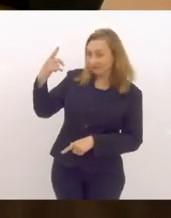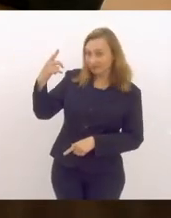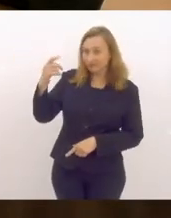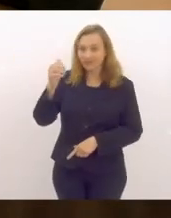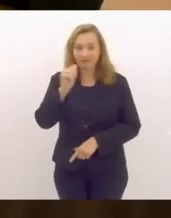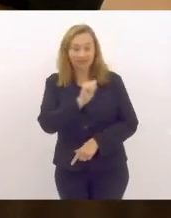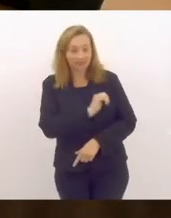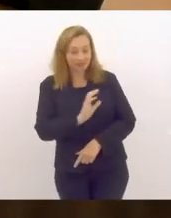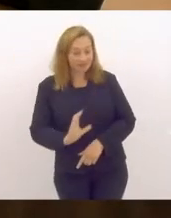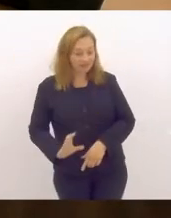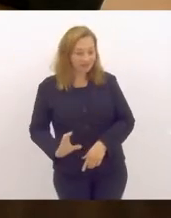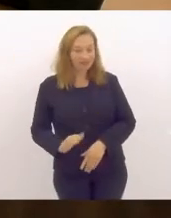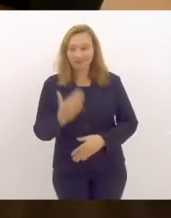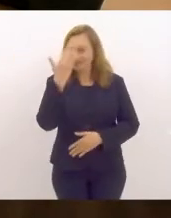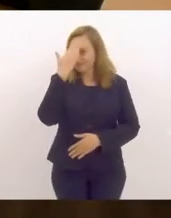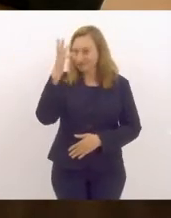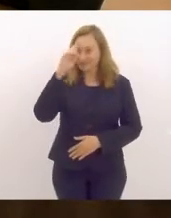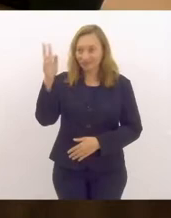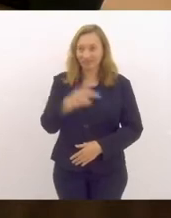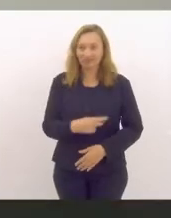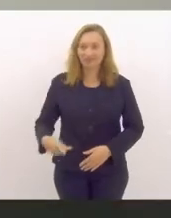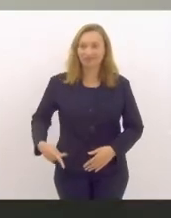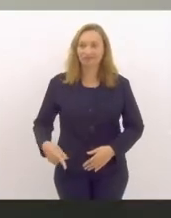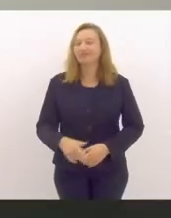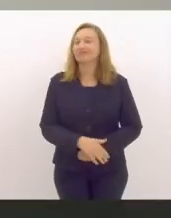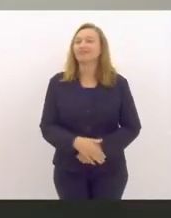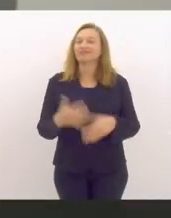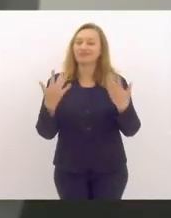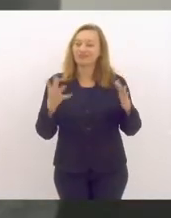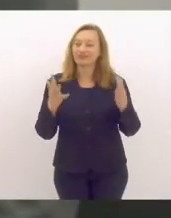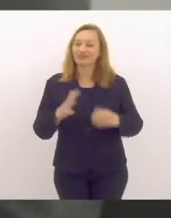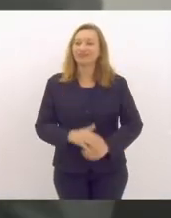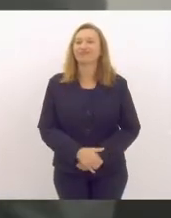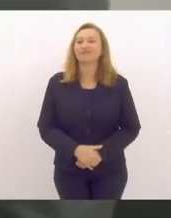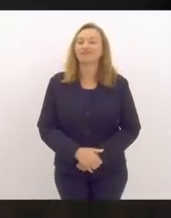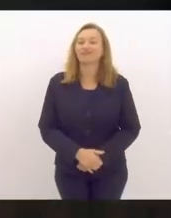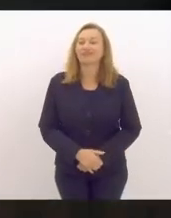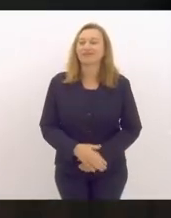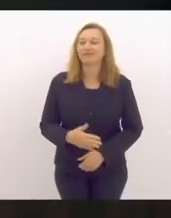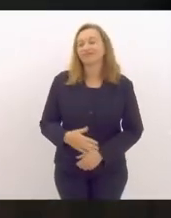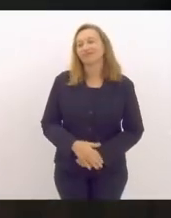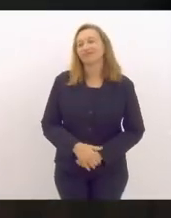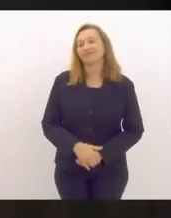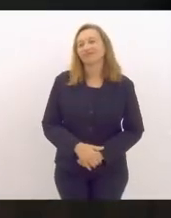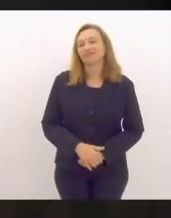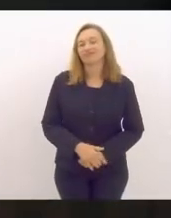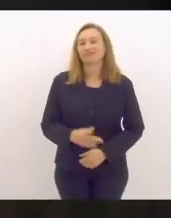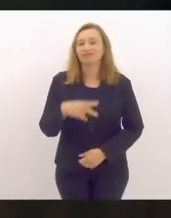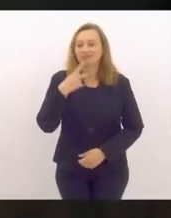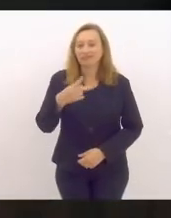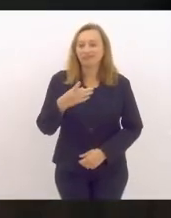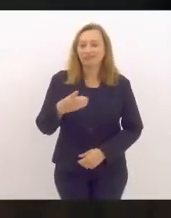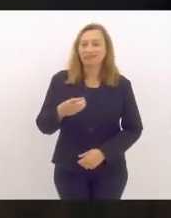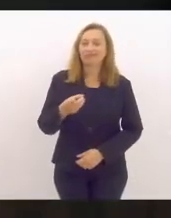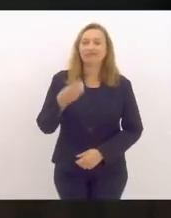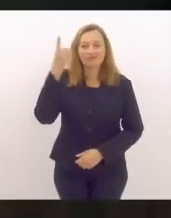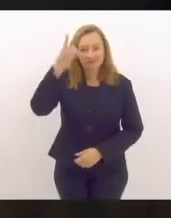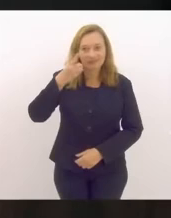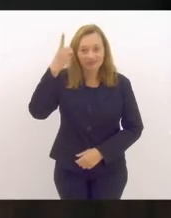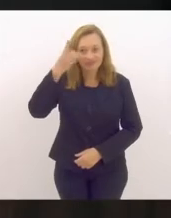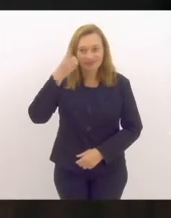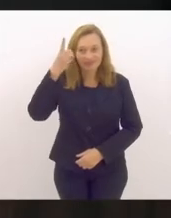André Luiz. Muito obrigado, senhor presidente. Meu xará. Com a palavra, o nobre